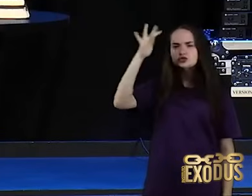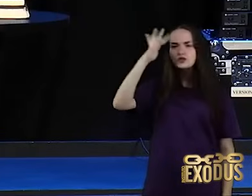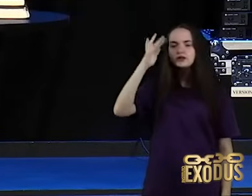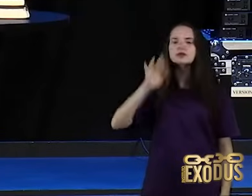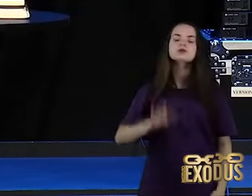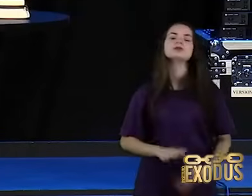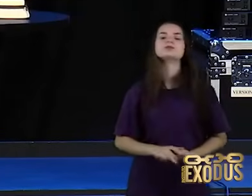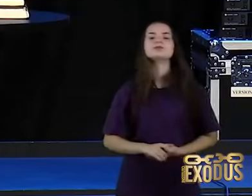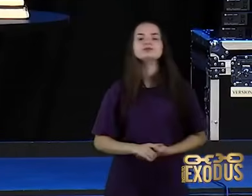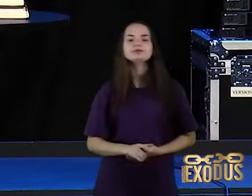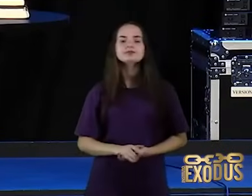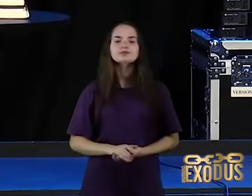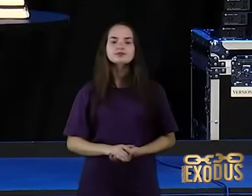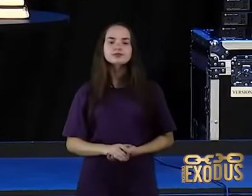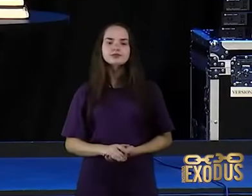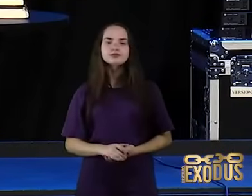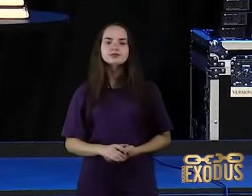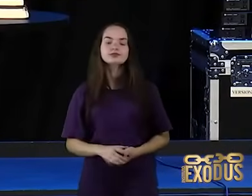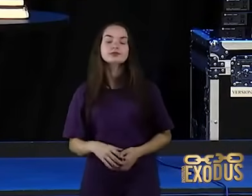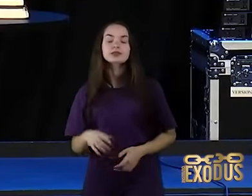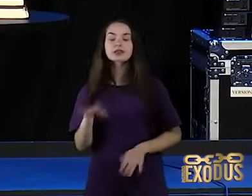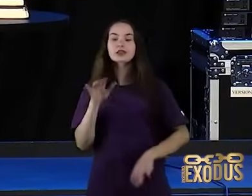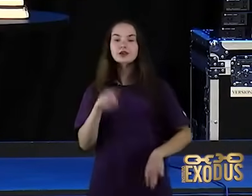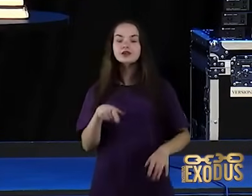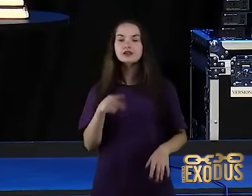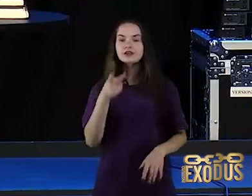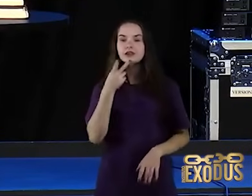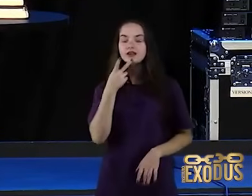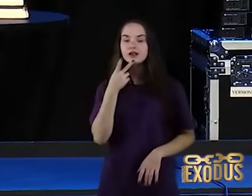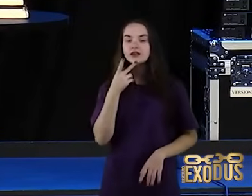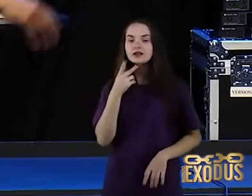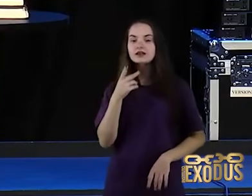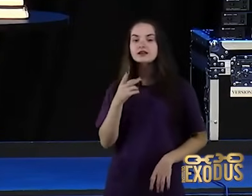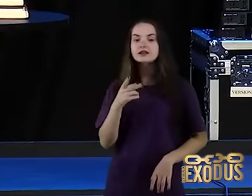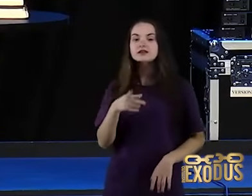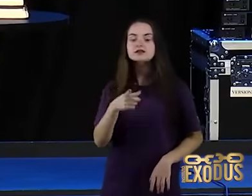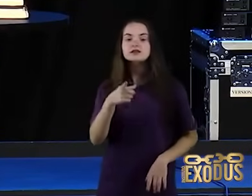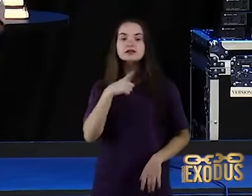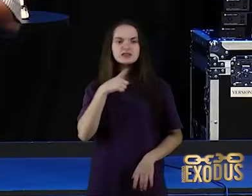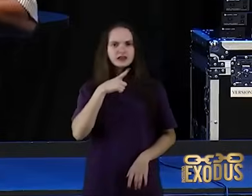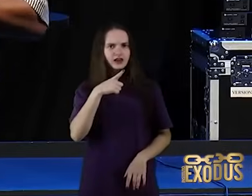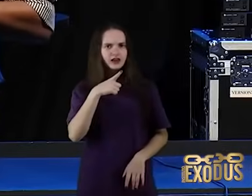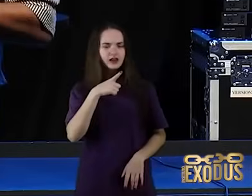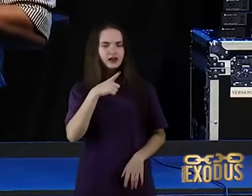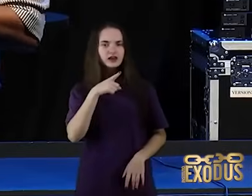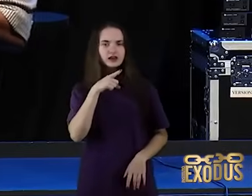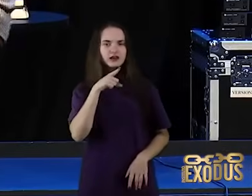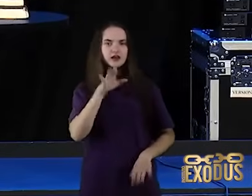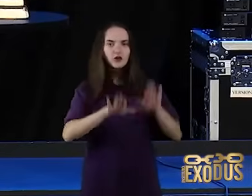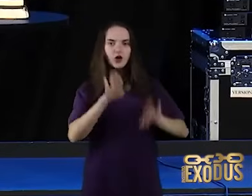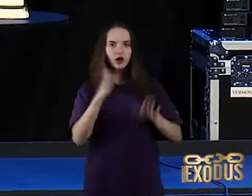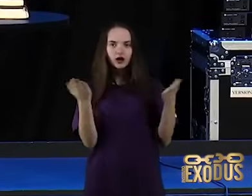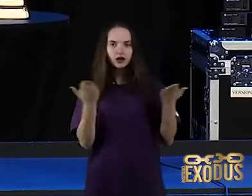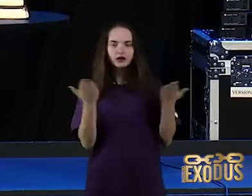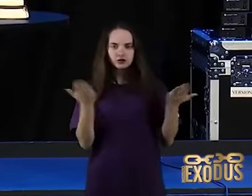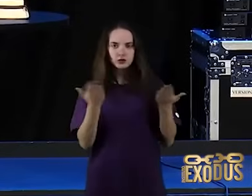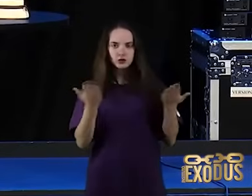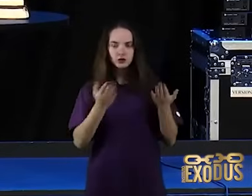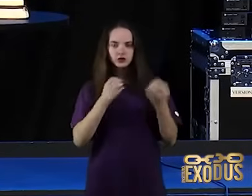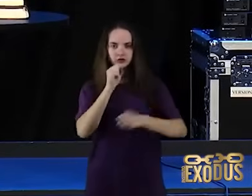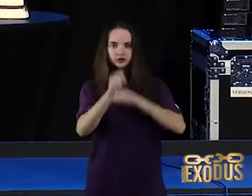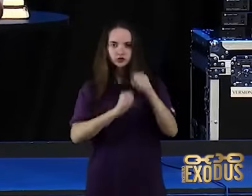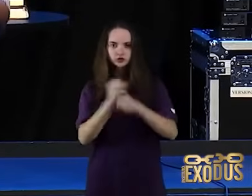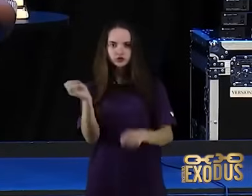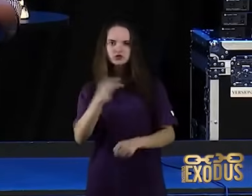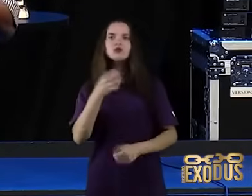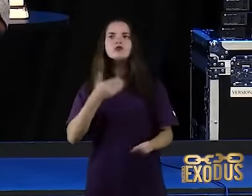virou o ano que que você quer fazer Olha o meu sonho para 2024 aí tem sempre alguém que vai te atacar aí é sempre alguém perto de você na tua